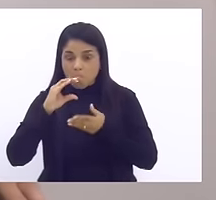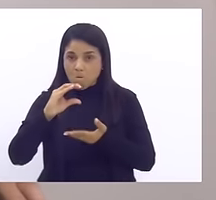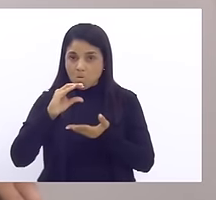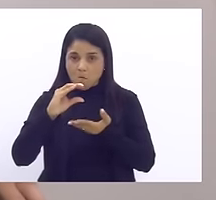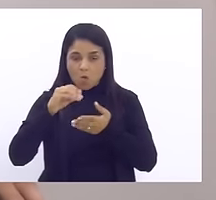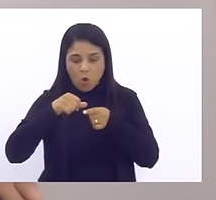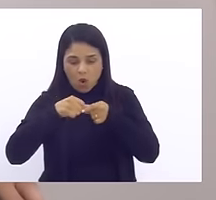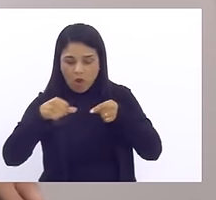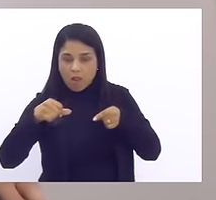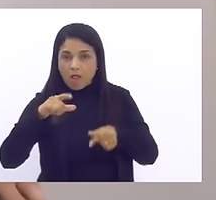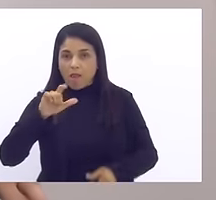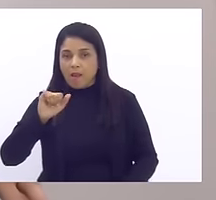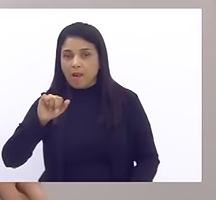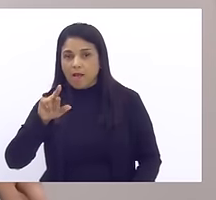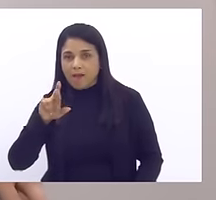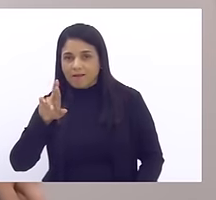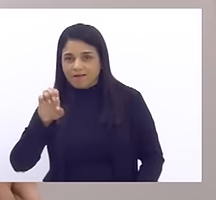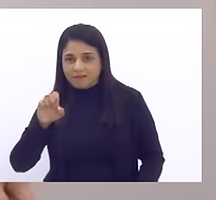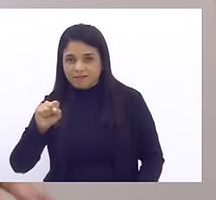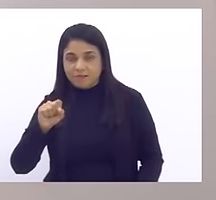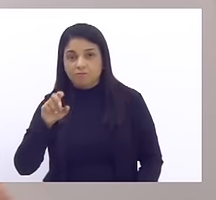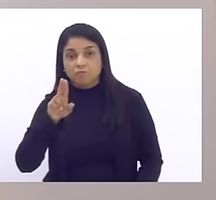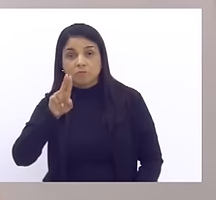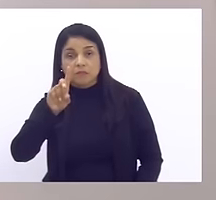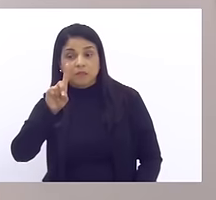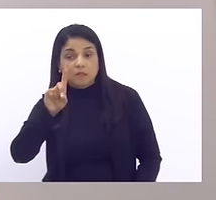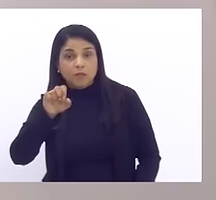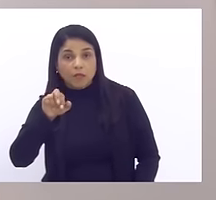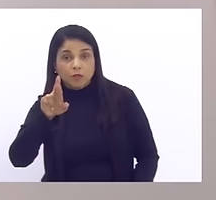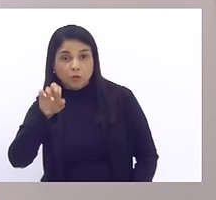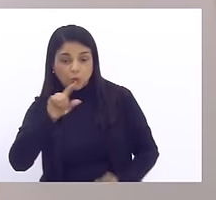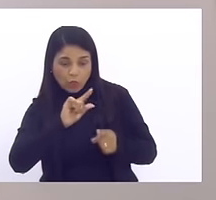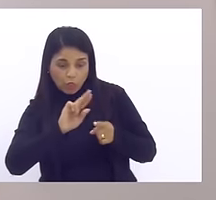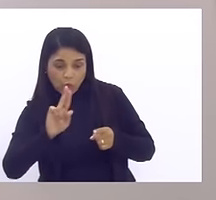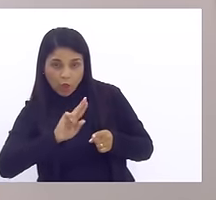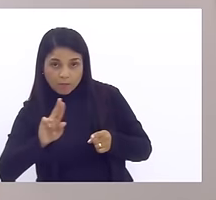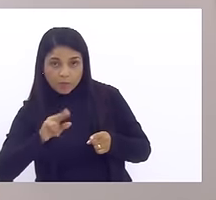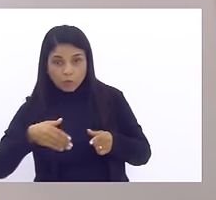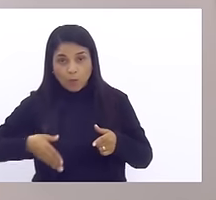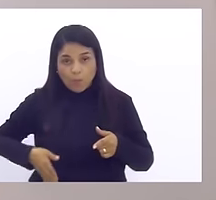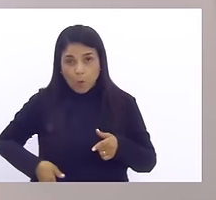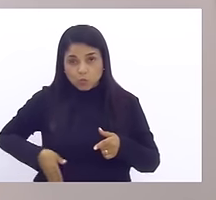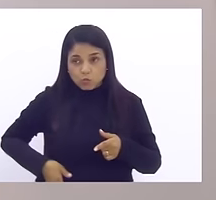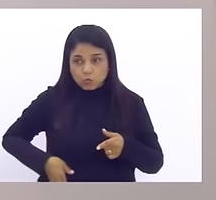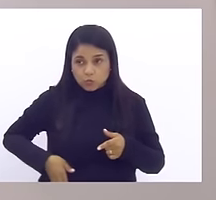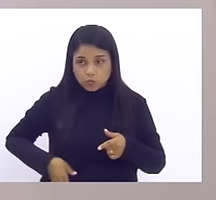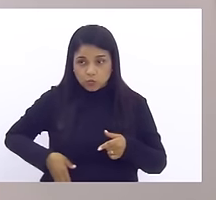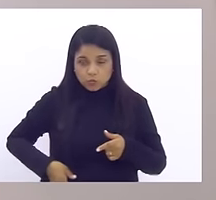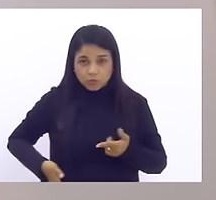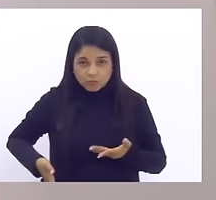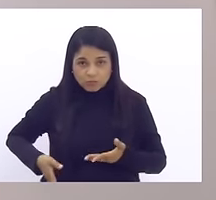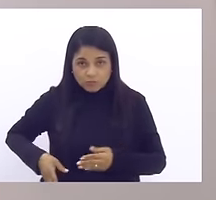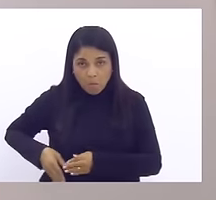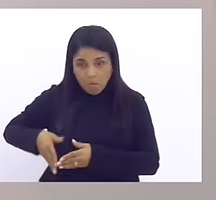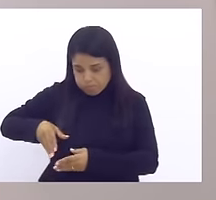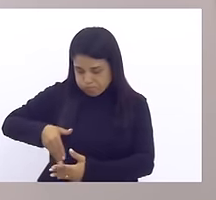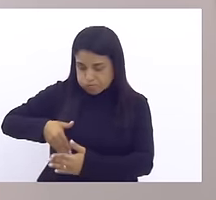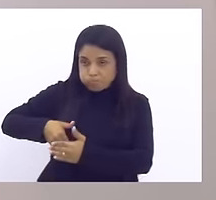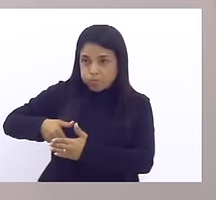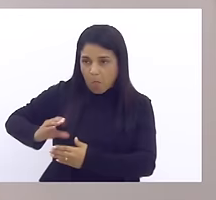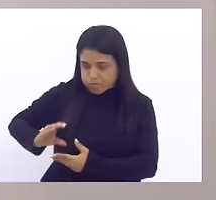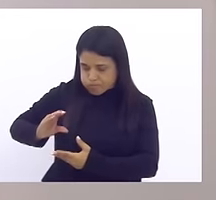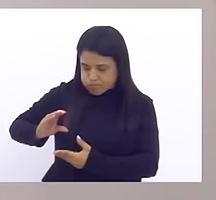de lacras do Detro no bolso Isso é isso é isso é contra a lei